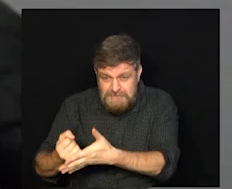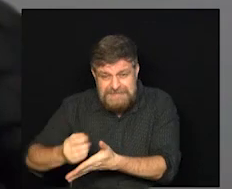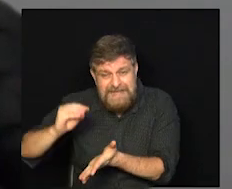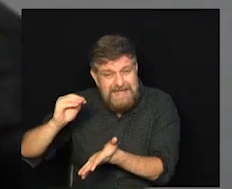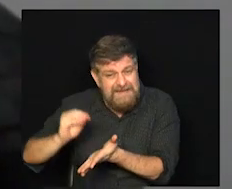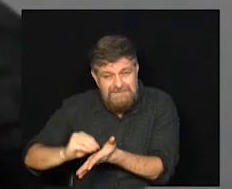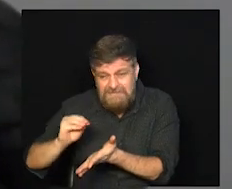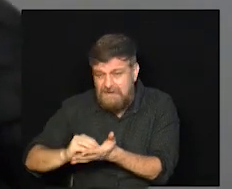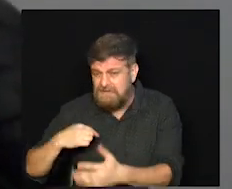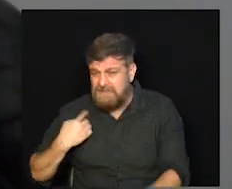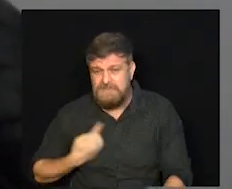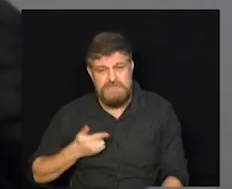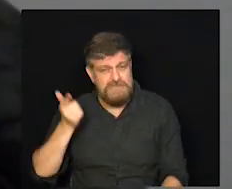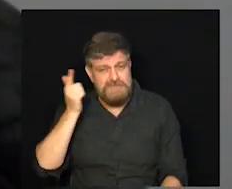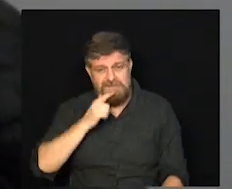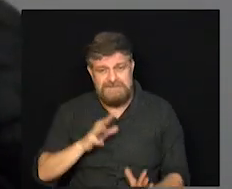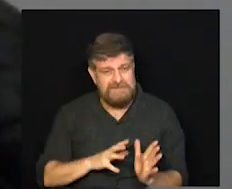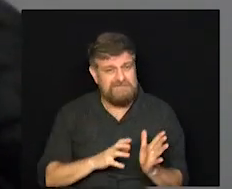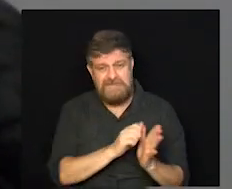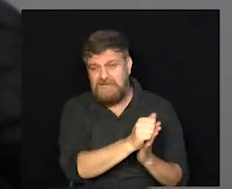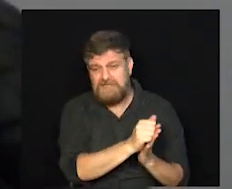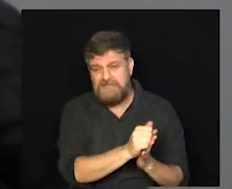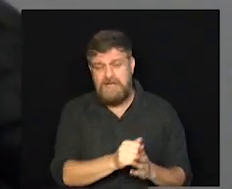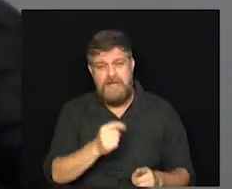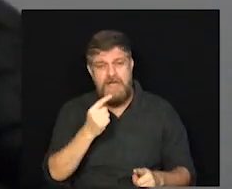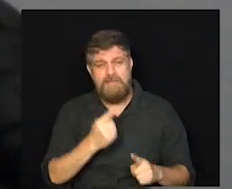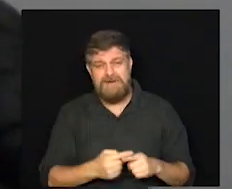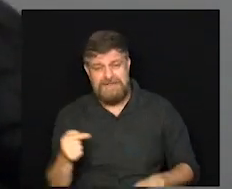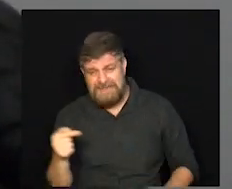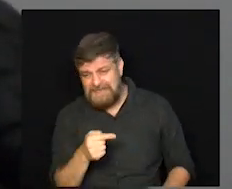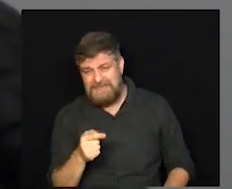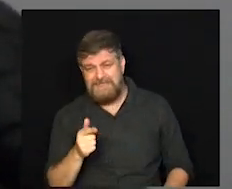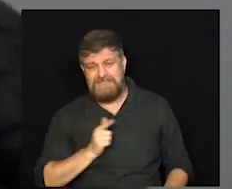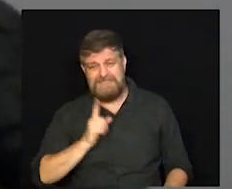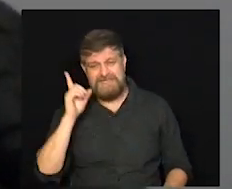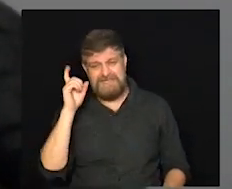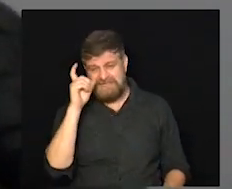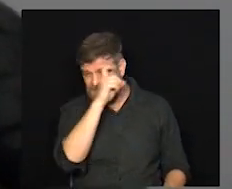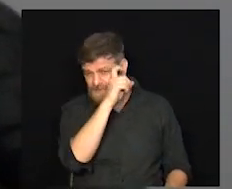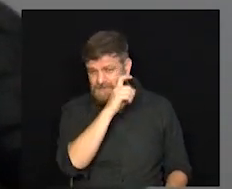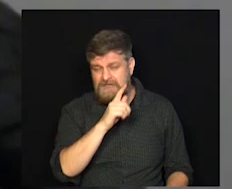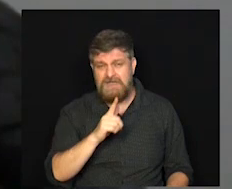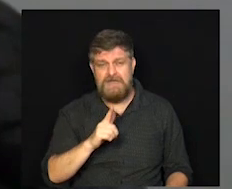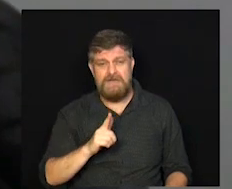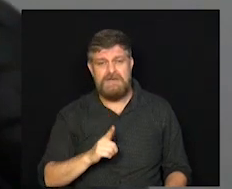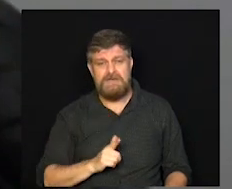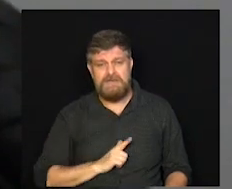nos cadastrar, até porque tinha uma dificuldade. Eles têm